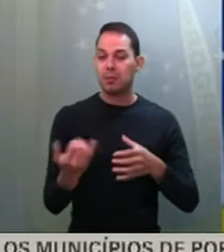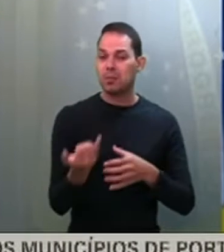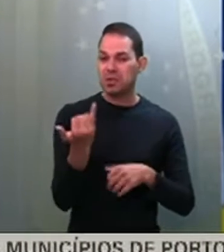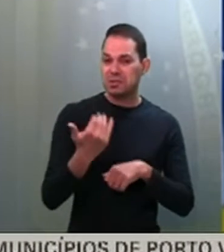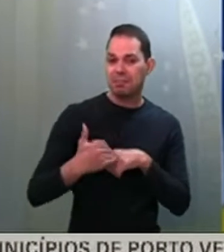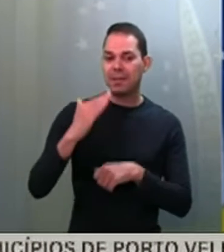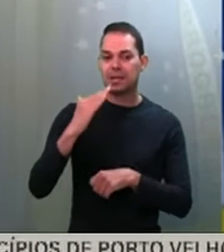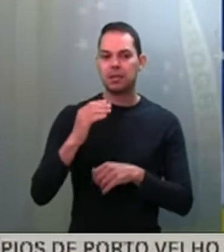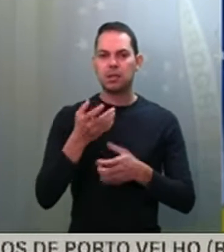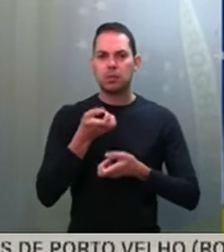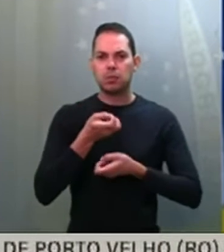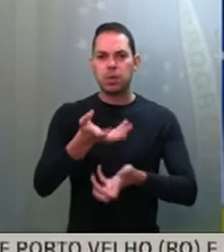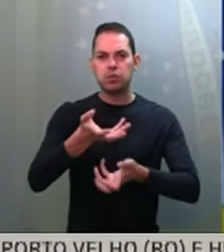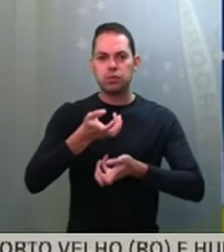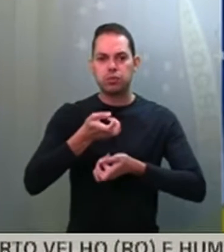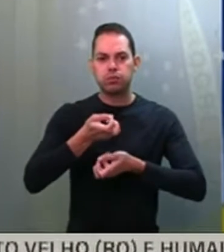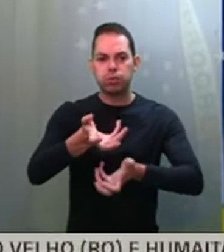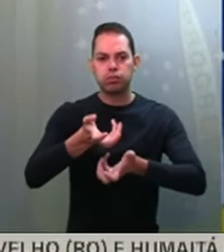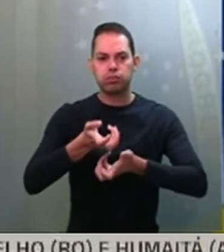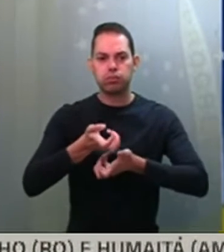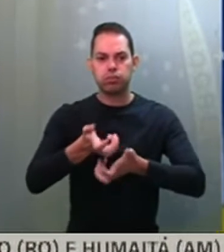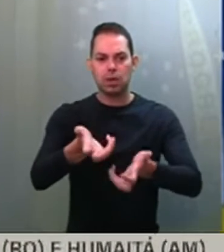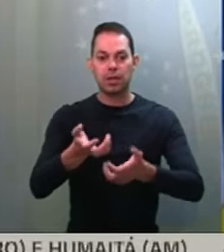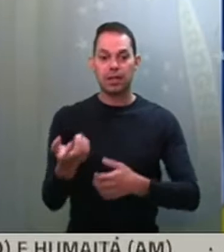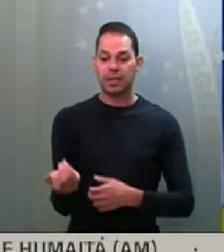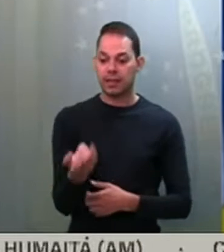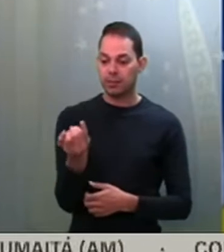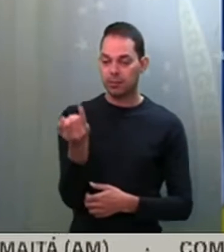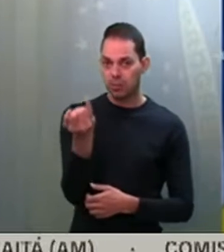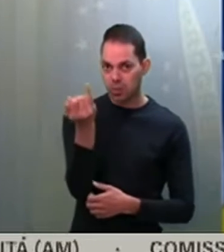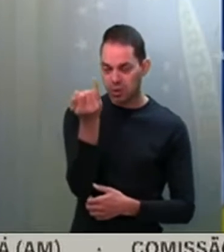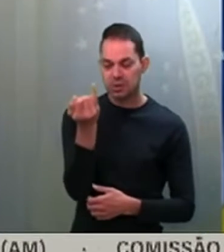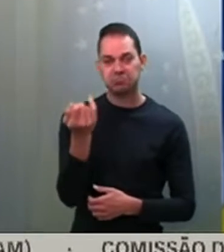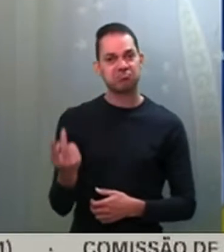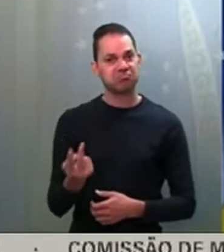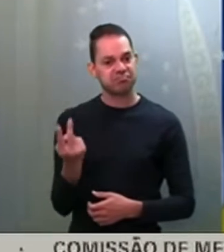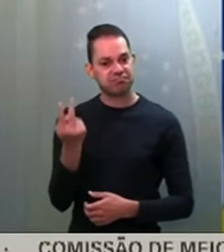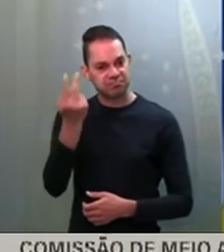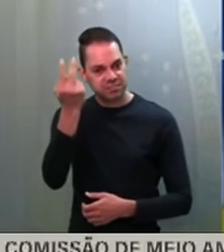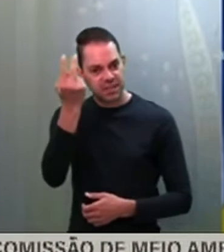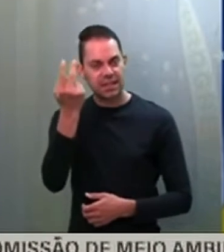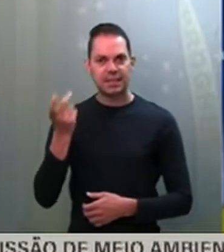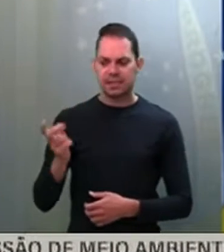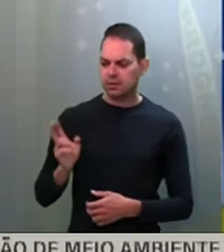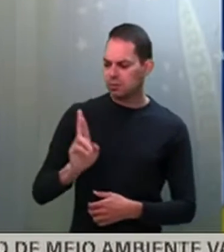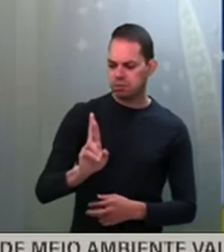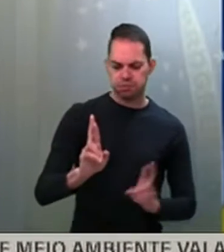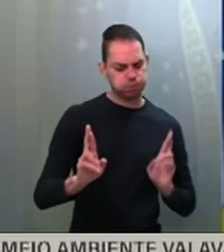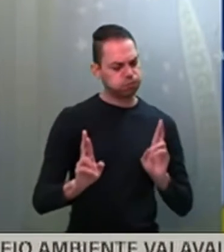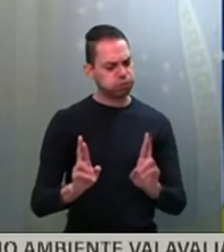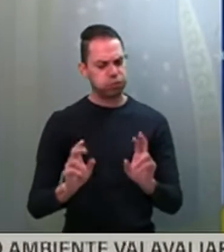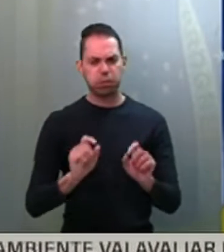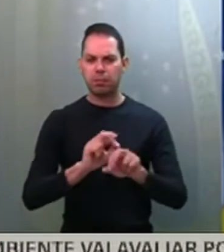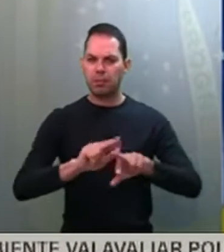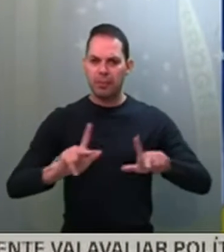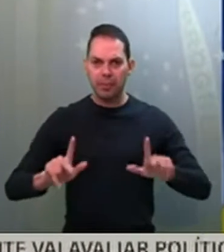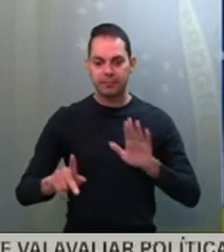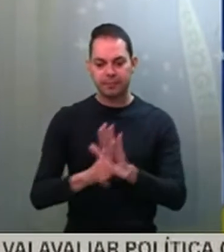de depoimentos muito produtivos e muito valiosos de representantes da sociedade